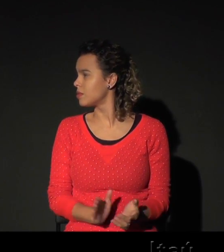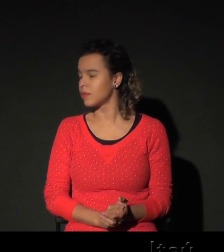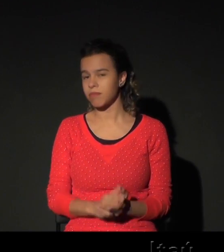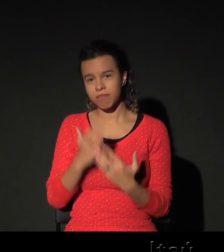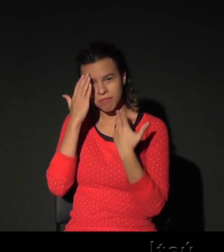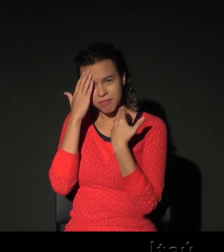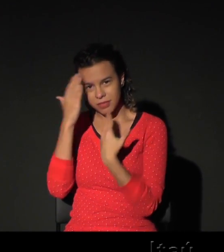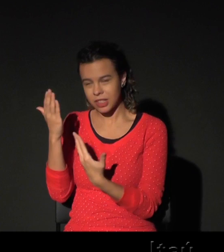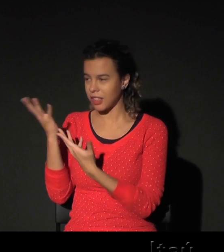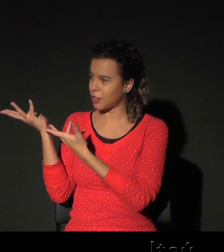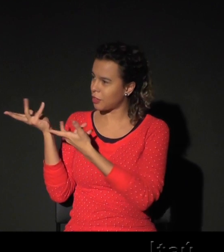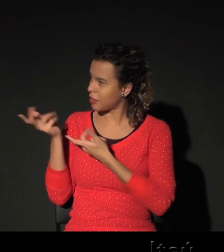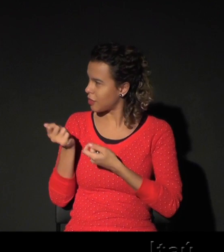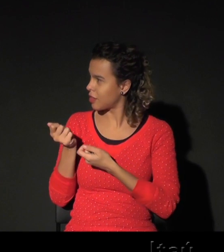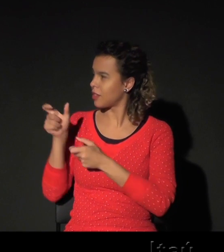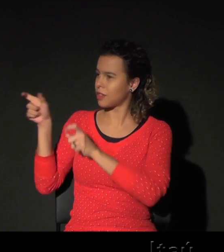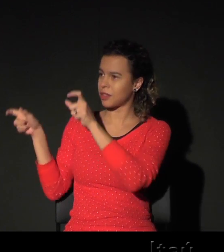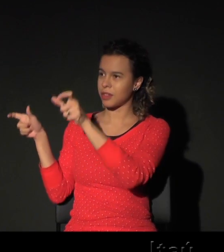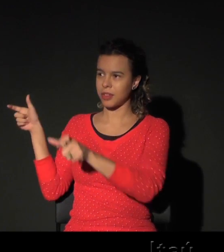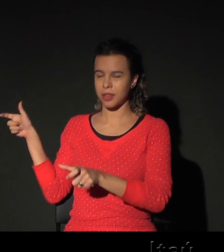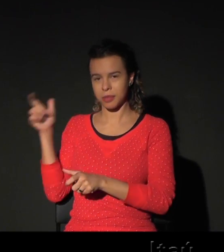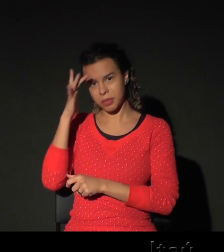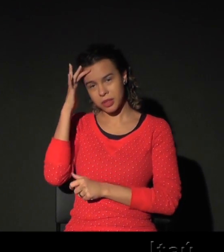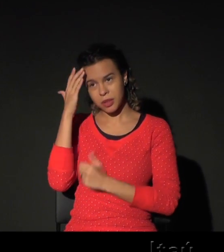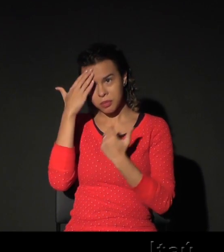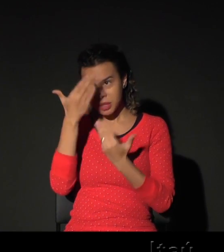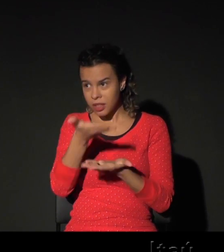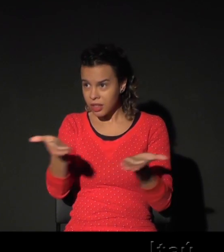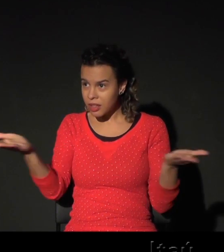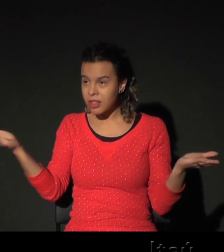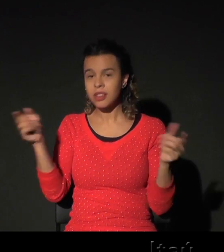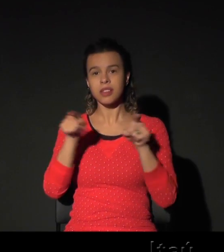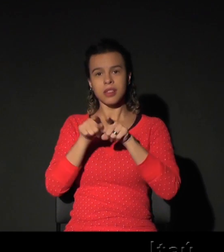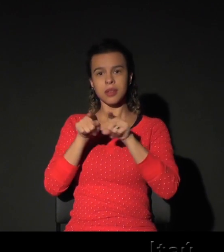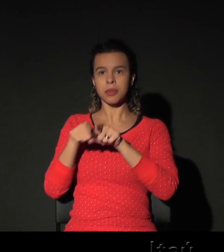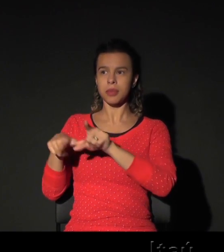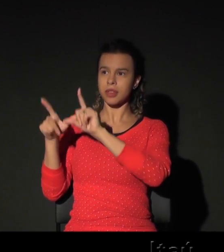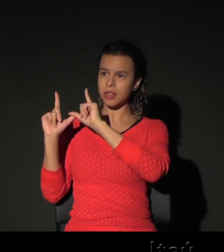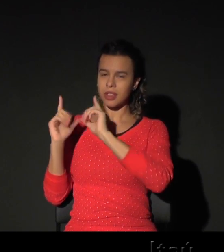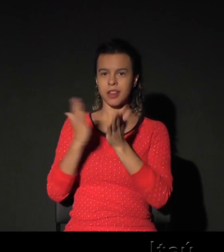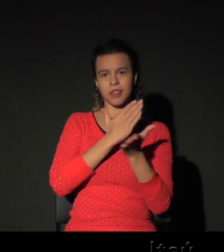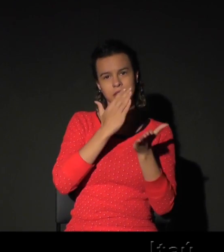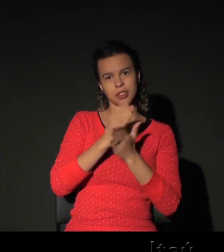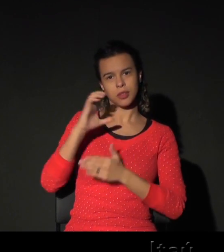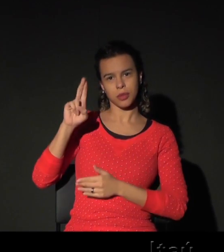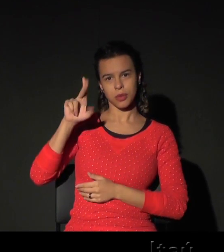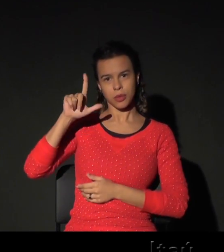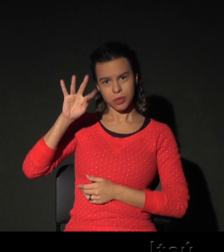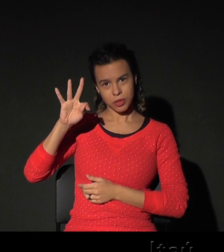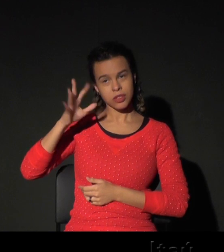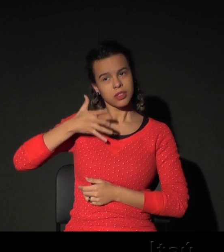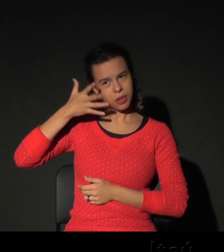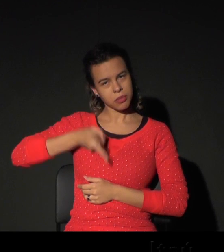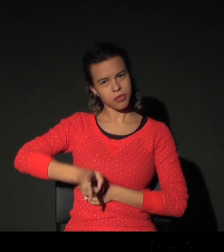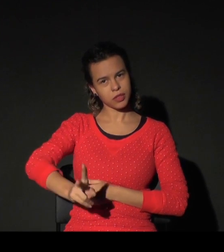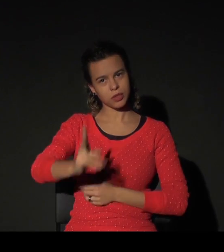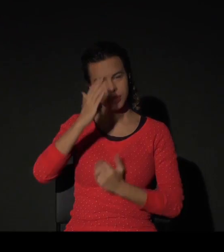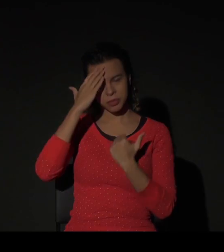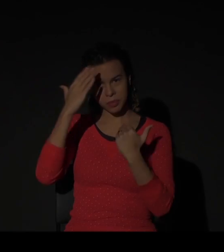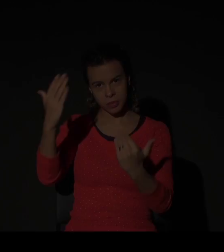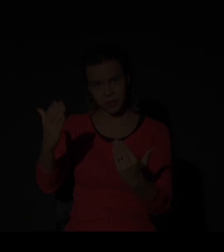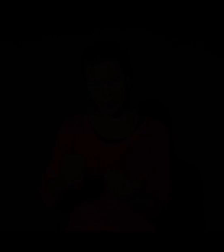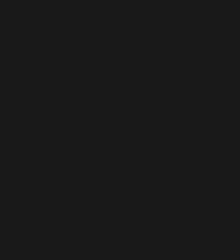muito obrigada as nossas convidadas obrigada a vocês ao ital cultural a revista Cut E o seminário continua